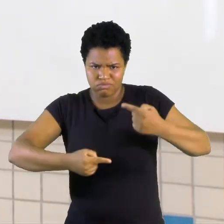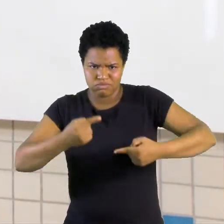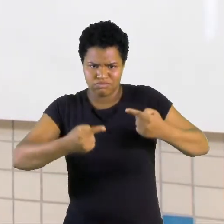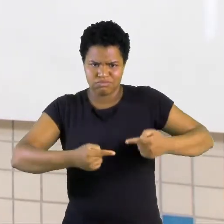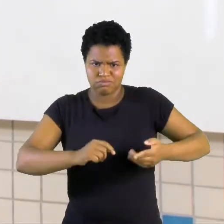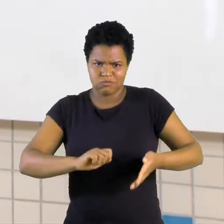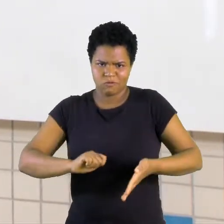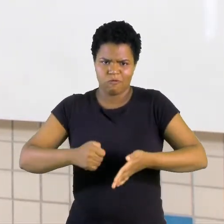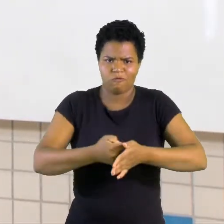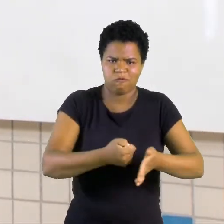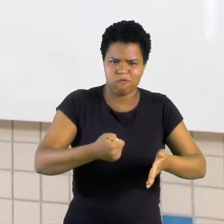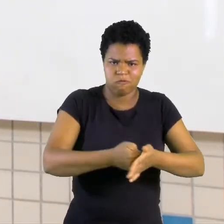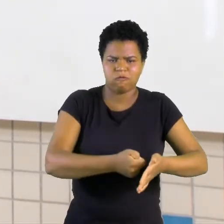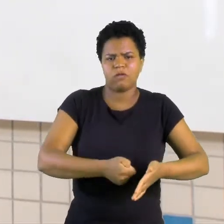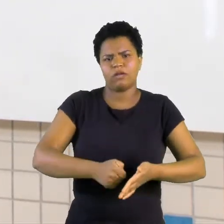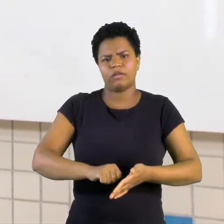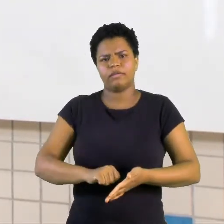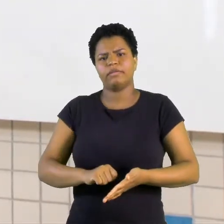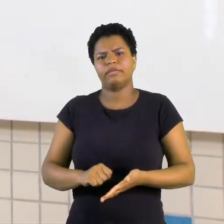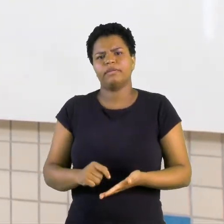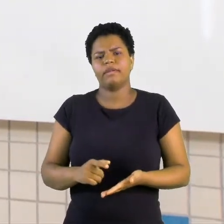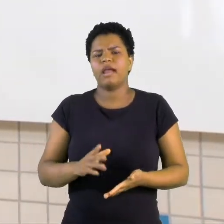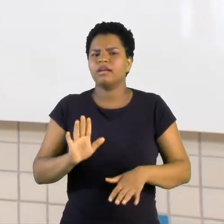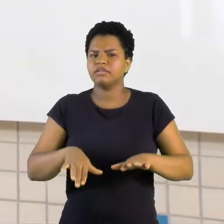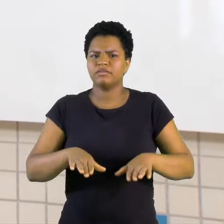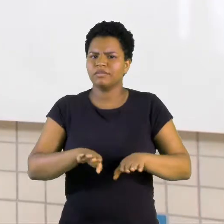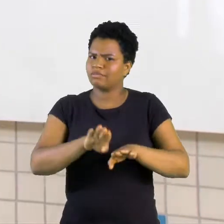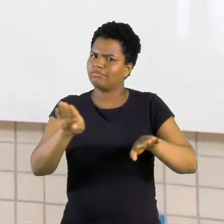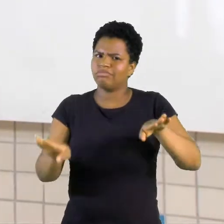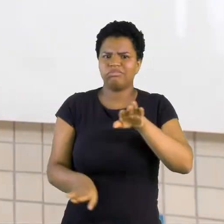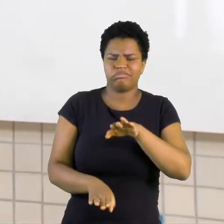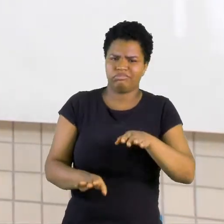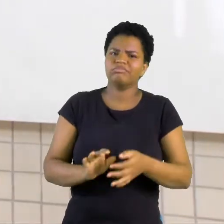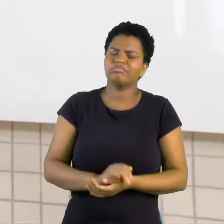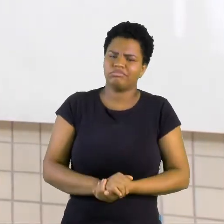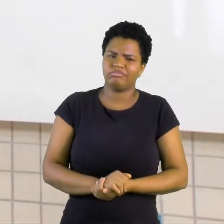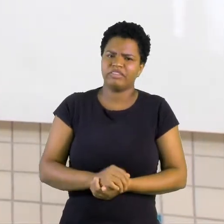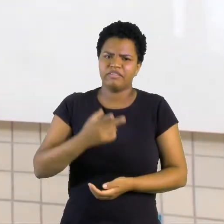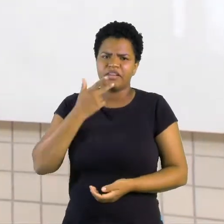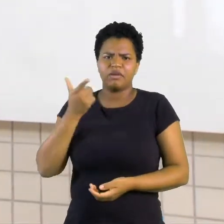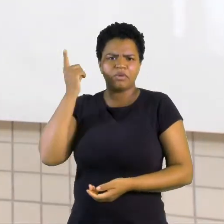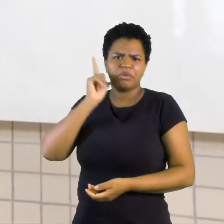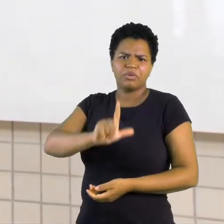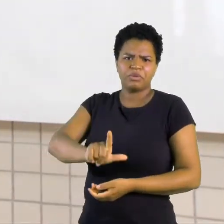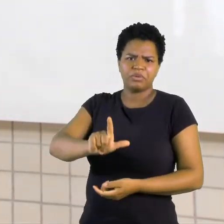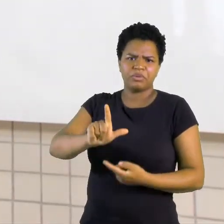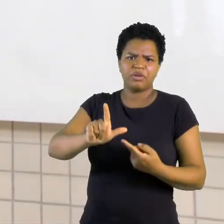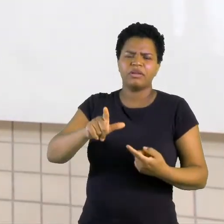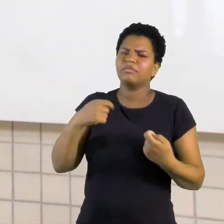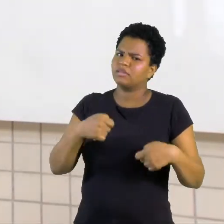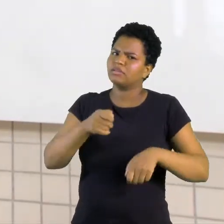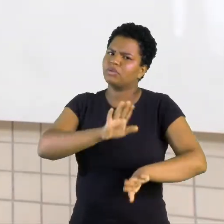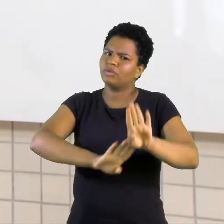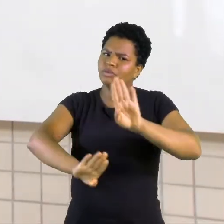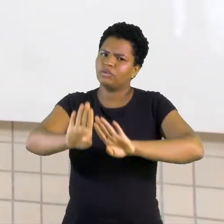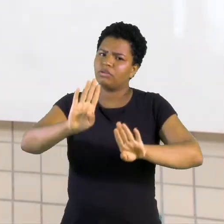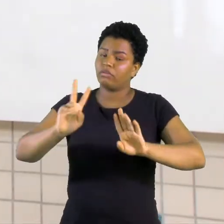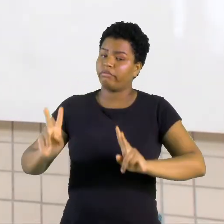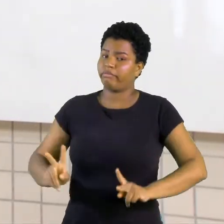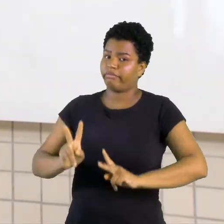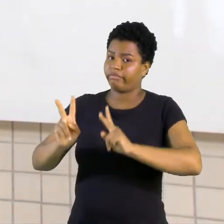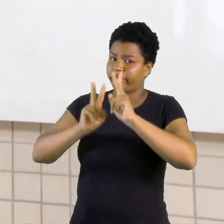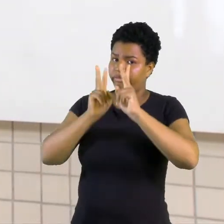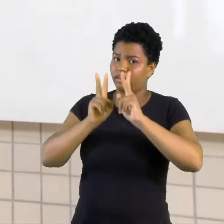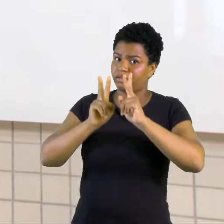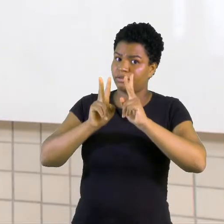em uma conciliação muitas das vezes desigual. Ao falarmos, né, de conquista, devemos ter cuidado para não